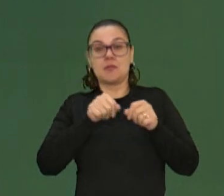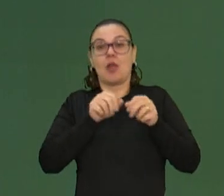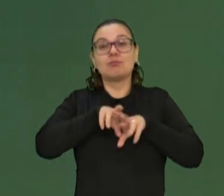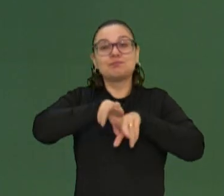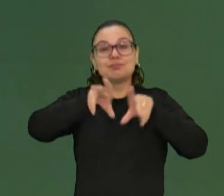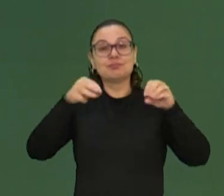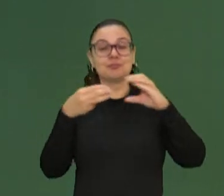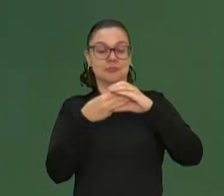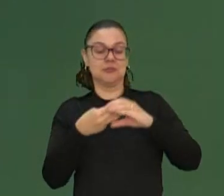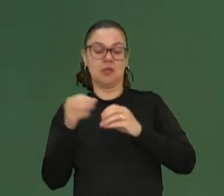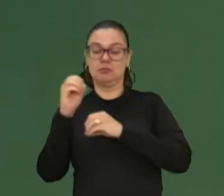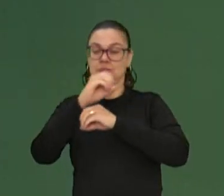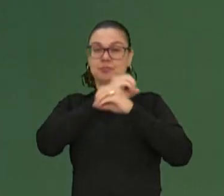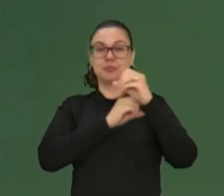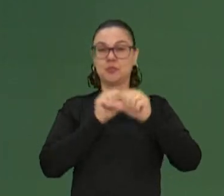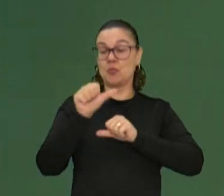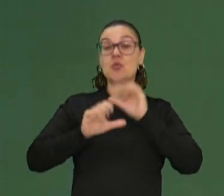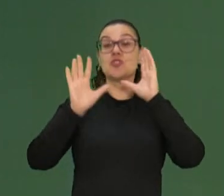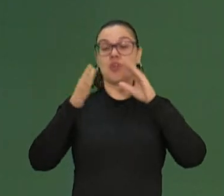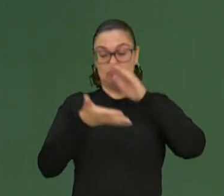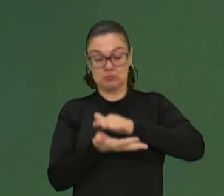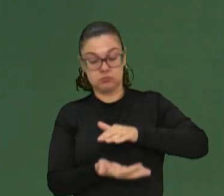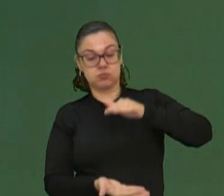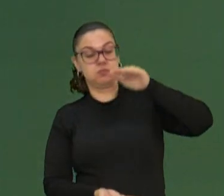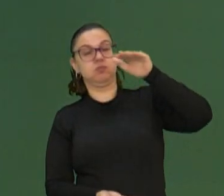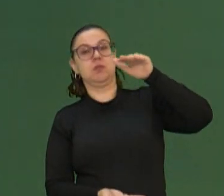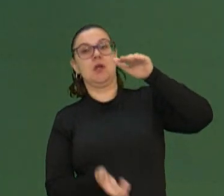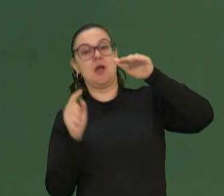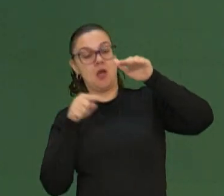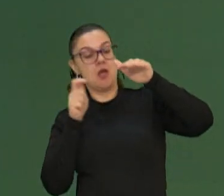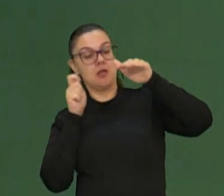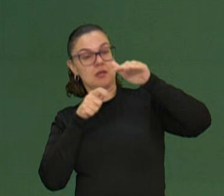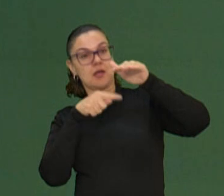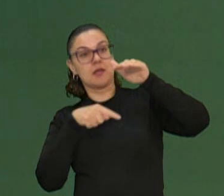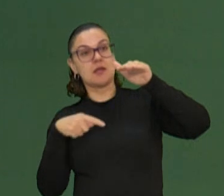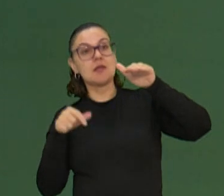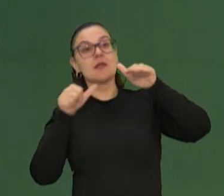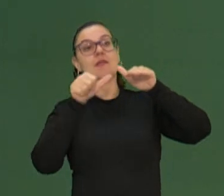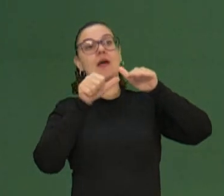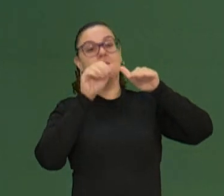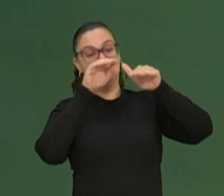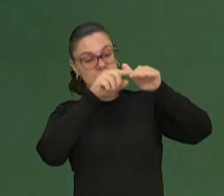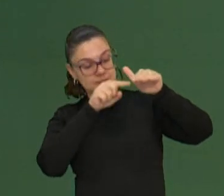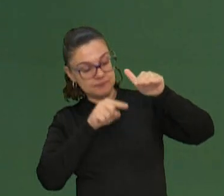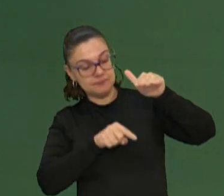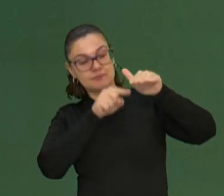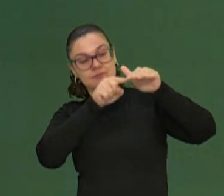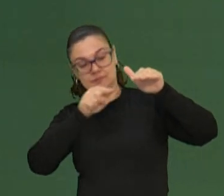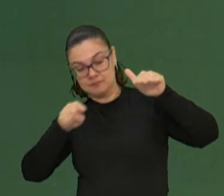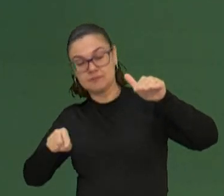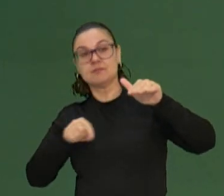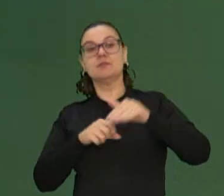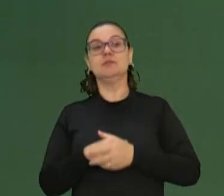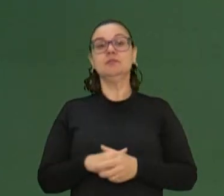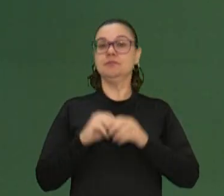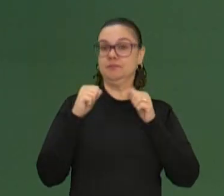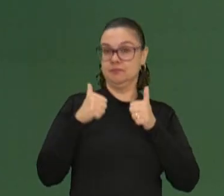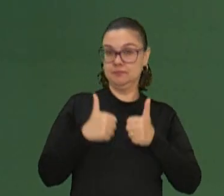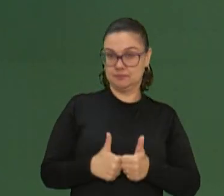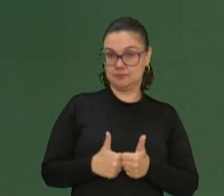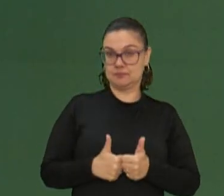tipos celulares. Depois que a planta já é adulta, é que o parênquima vai dar origem mais a felogênio, que vai dar origem mais a